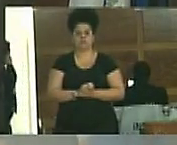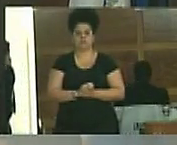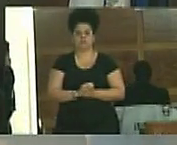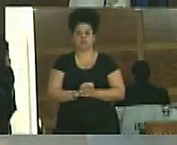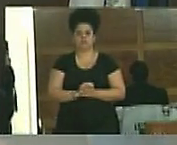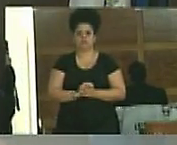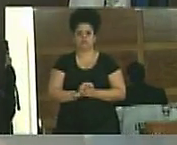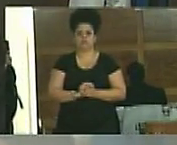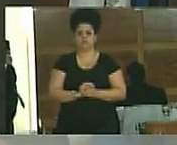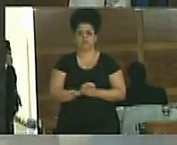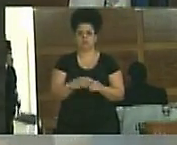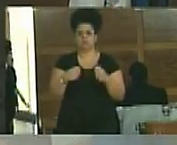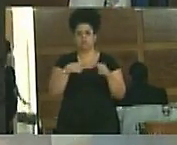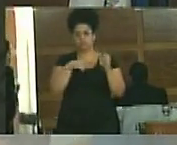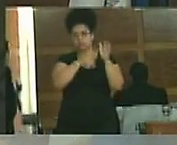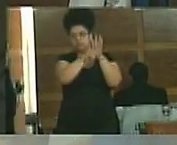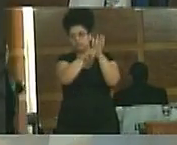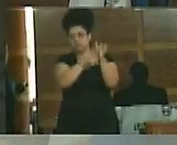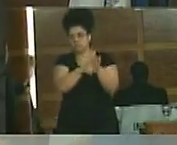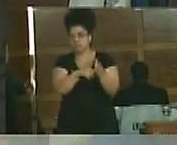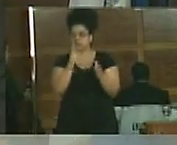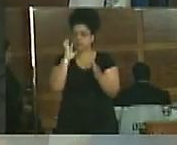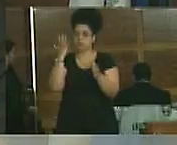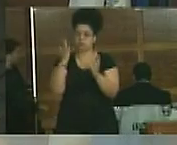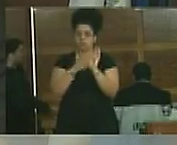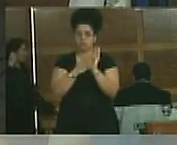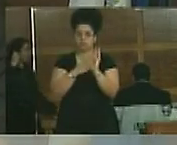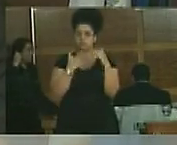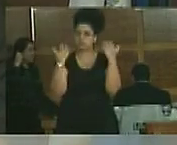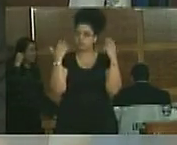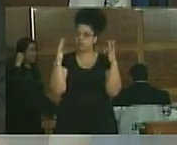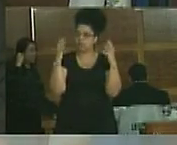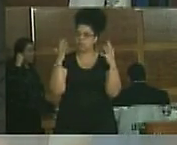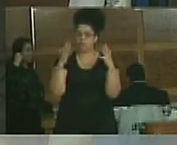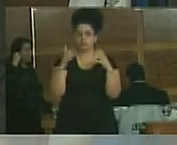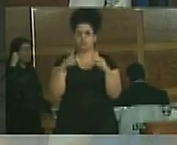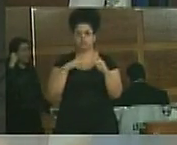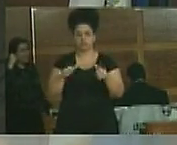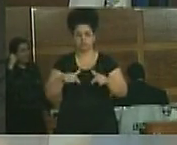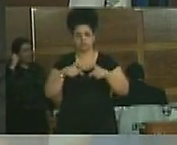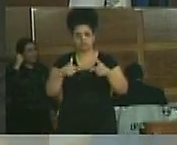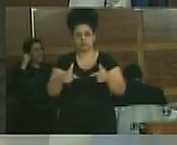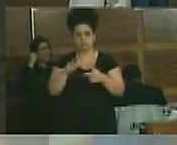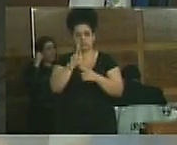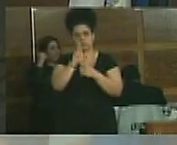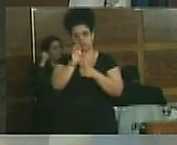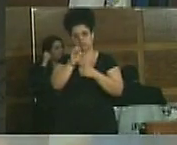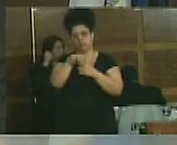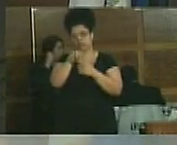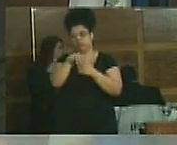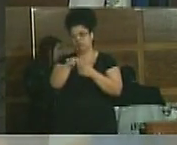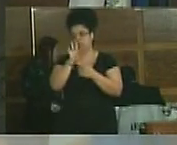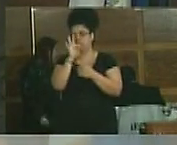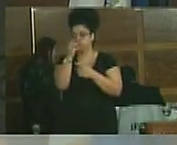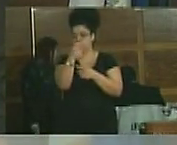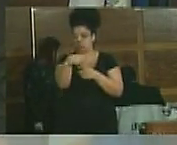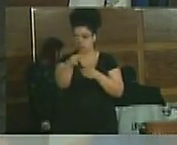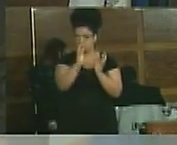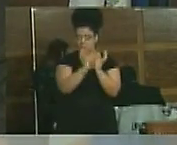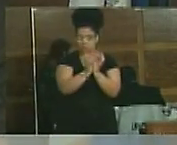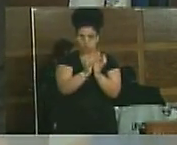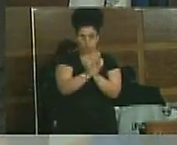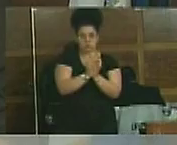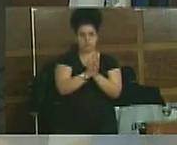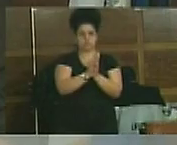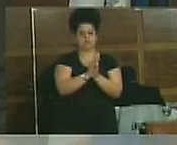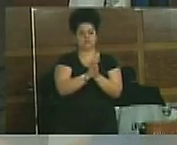as coisas são analisadas, são resolvidas. Meus parabéns aí pela sua dedicação, Renan, e toda a sua equipe, o